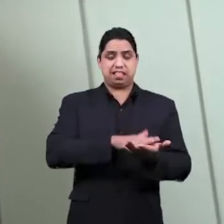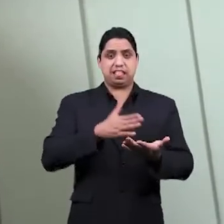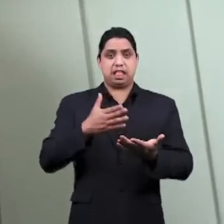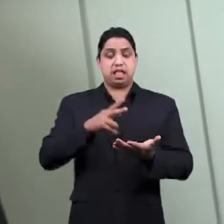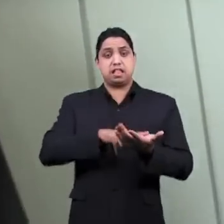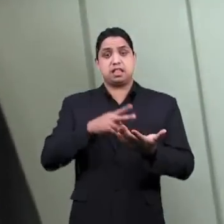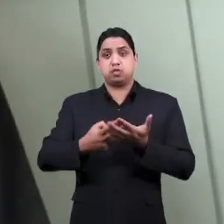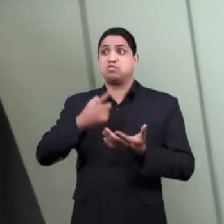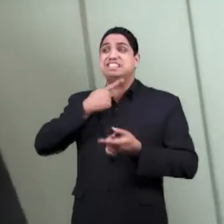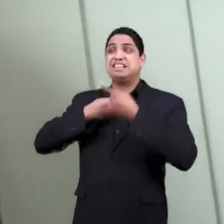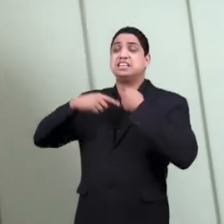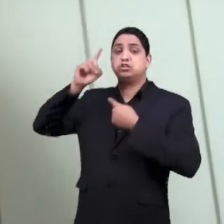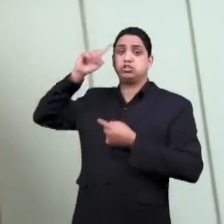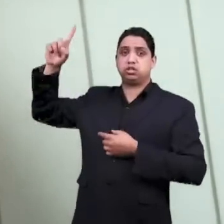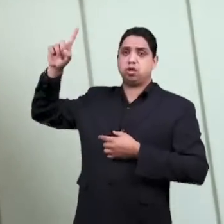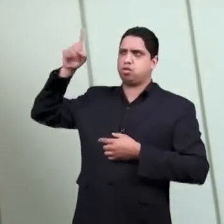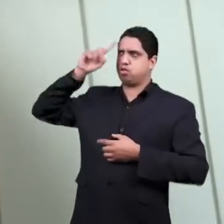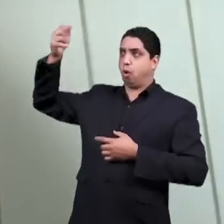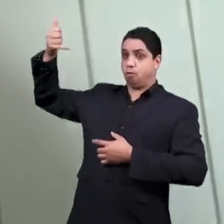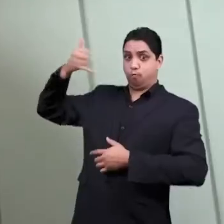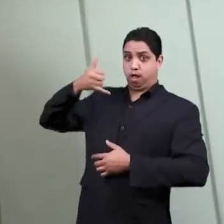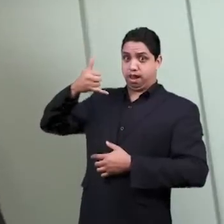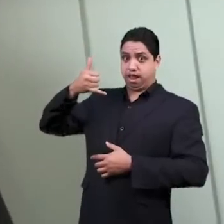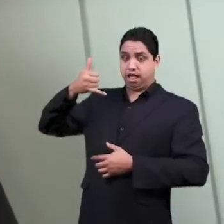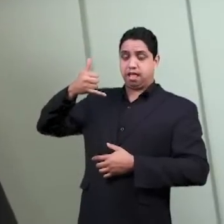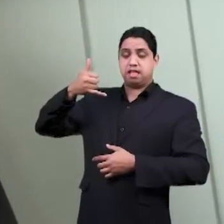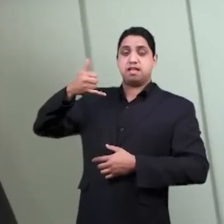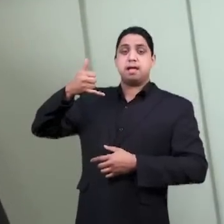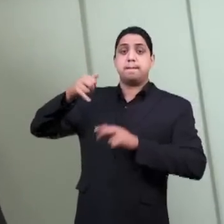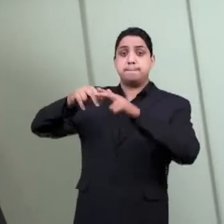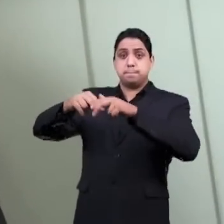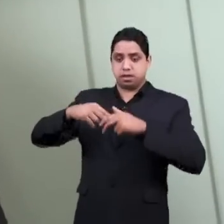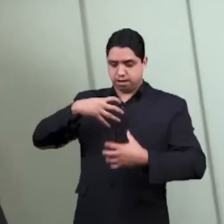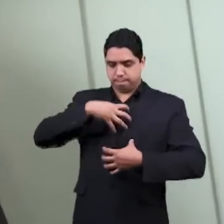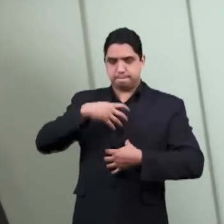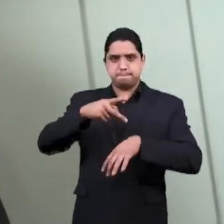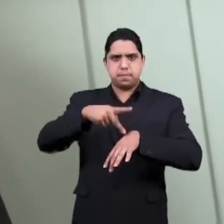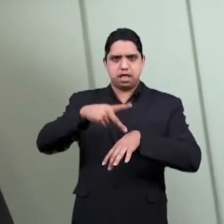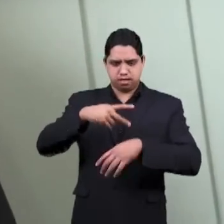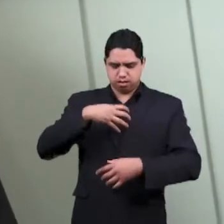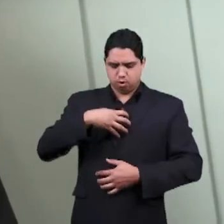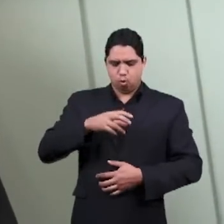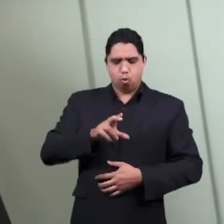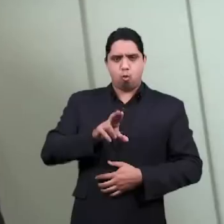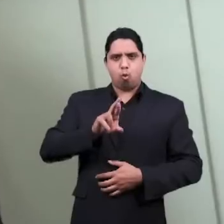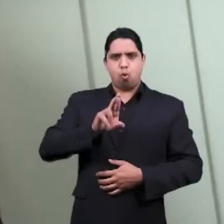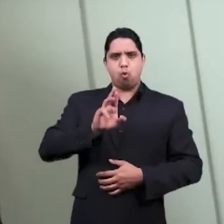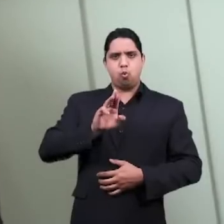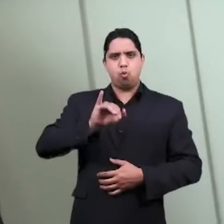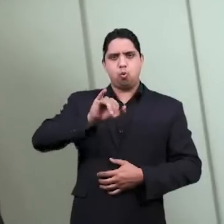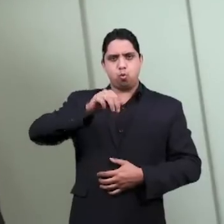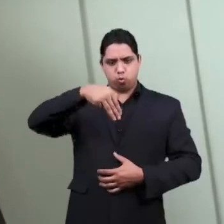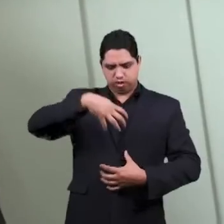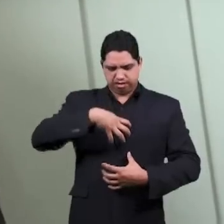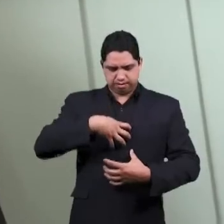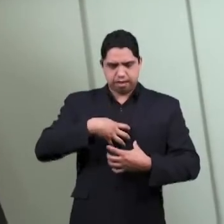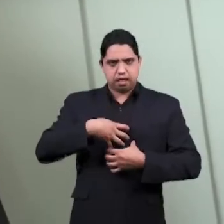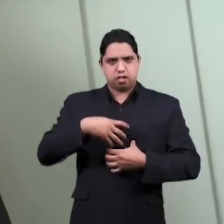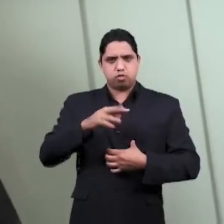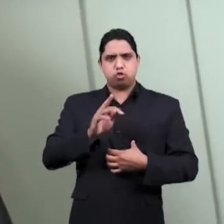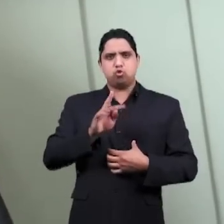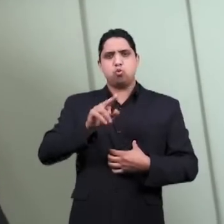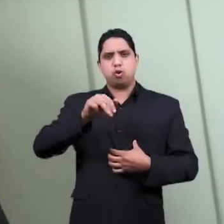interpretação da vontade de Deus através do Urim e Tumim, muito bem colocado, né, que eram as formas que o sacerdote